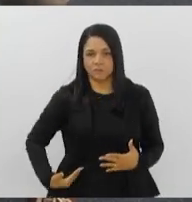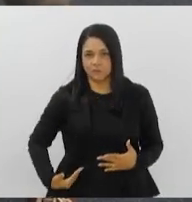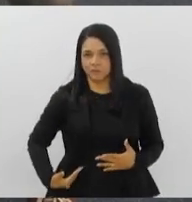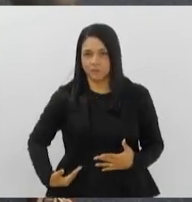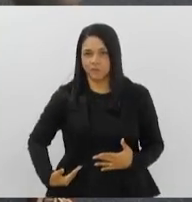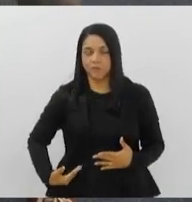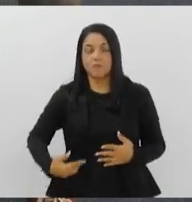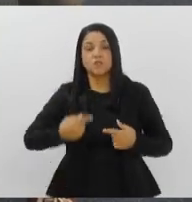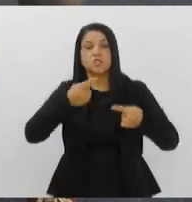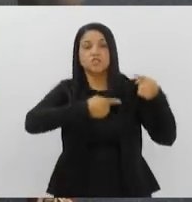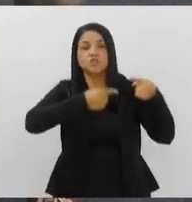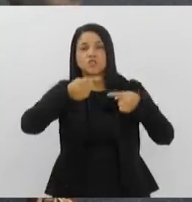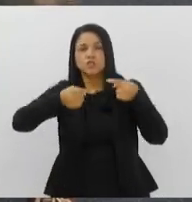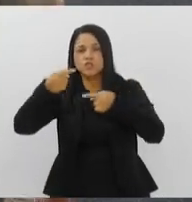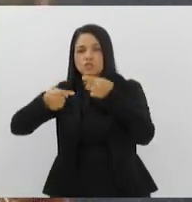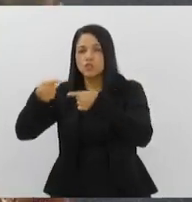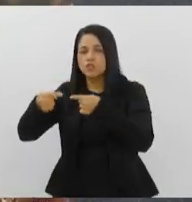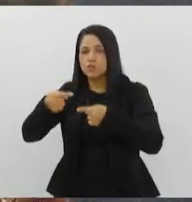para discutir